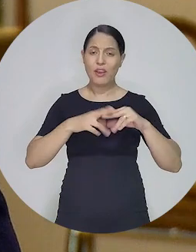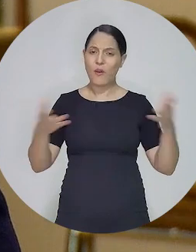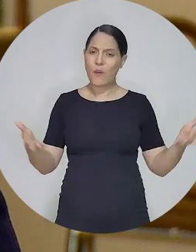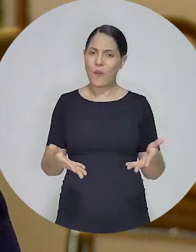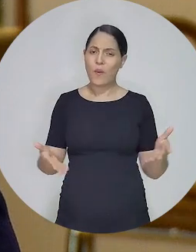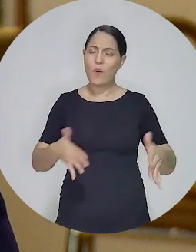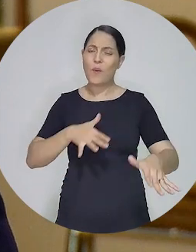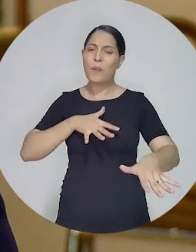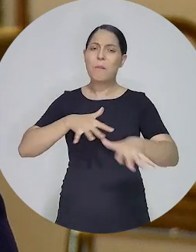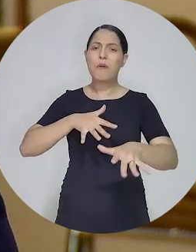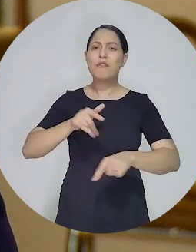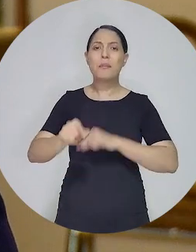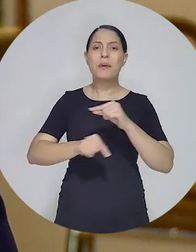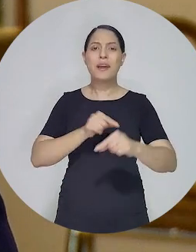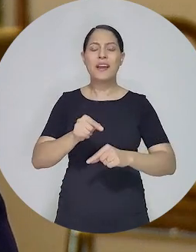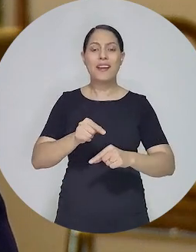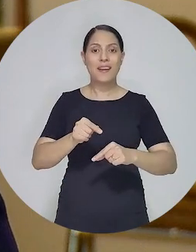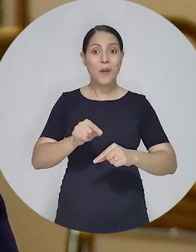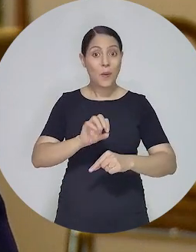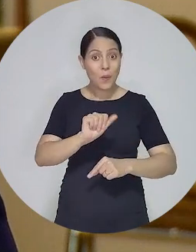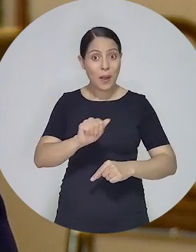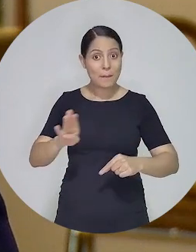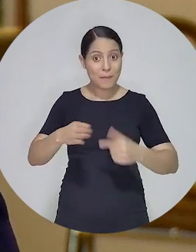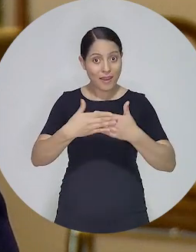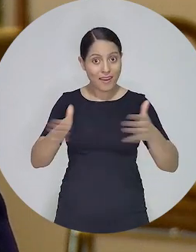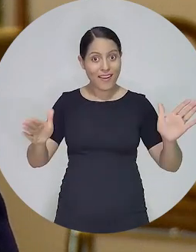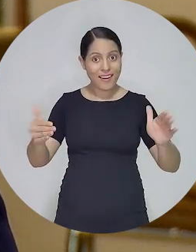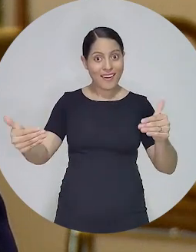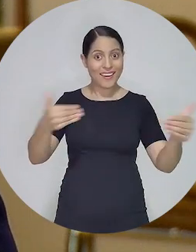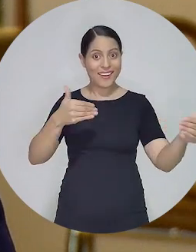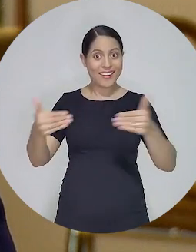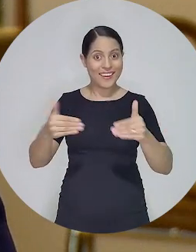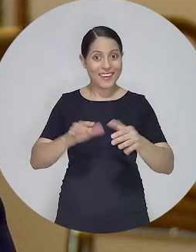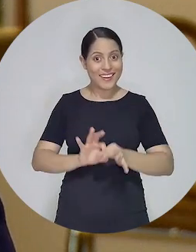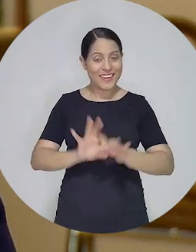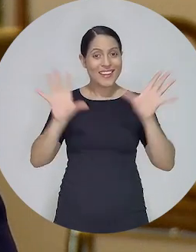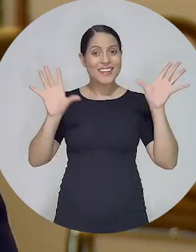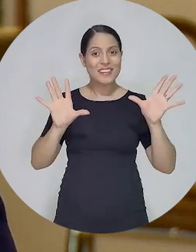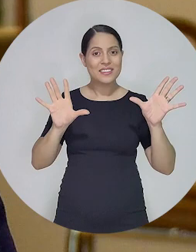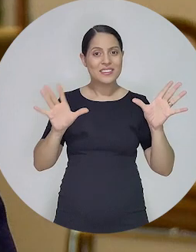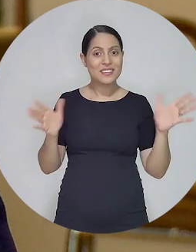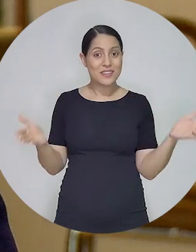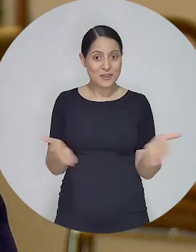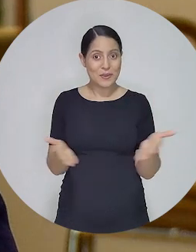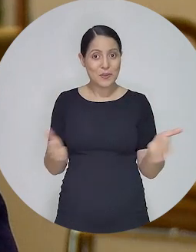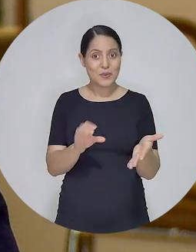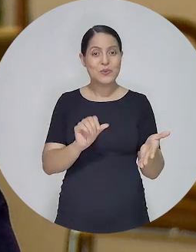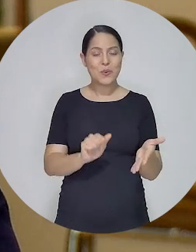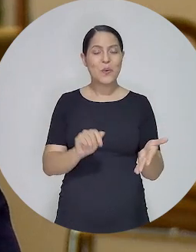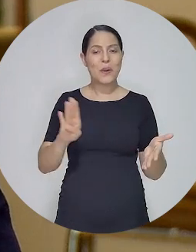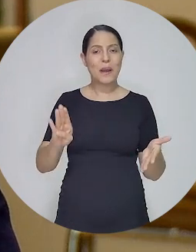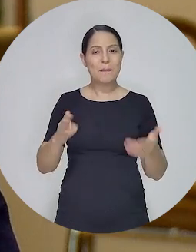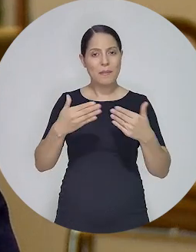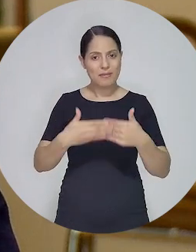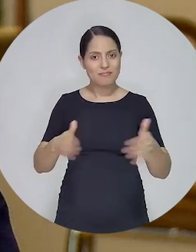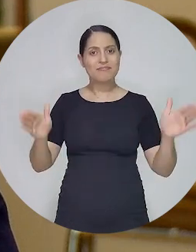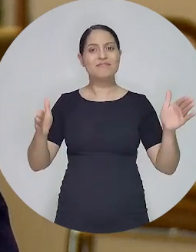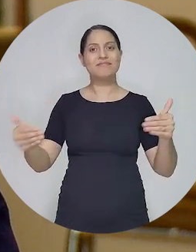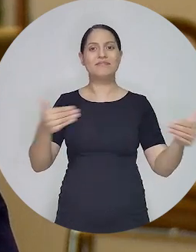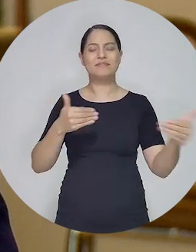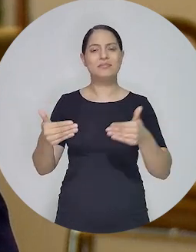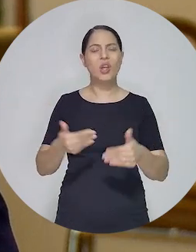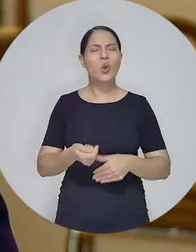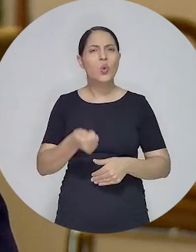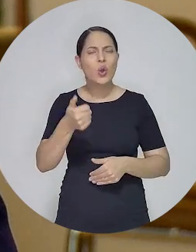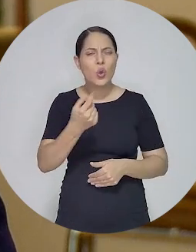utilizando daquilo que nos move hoje também, que é ter uma OAB de portas abertas, esperando manter as portas